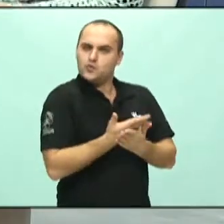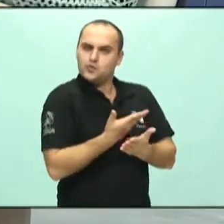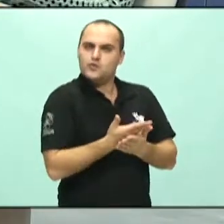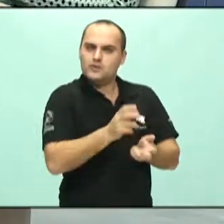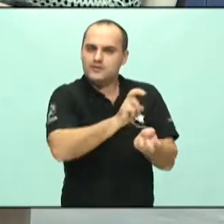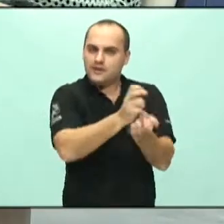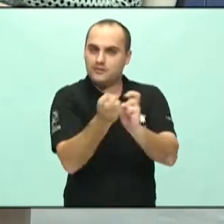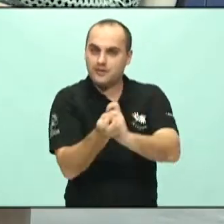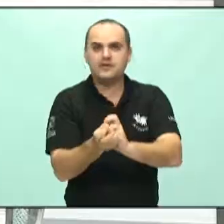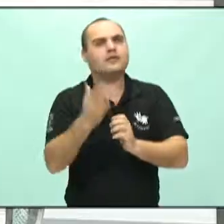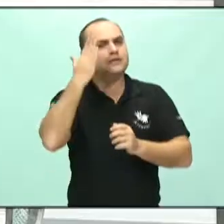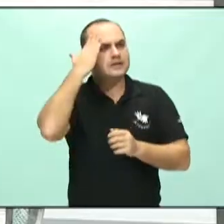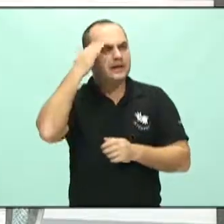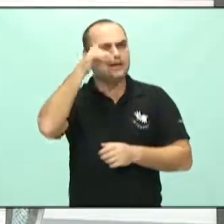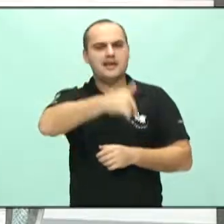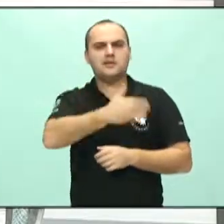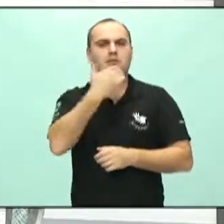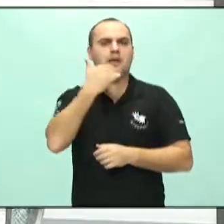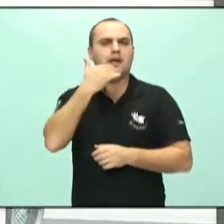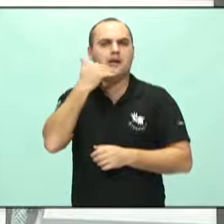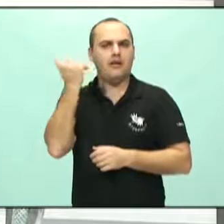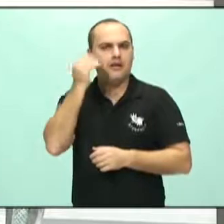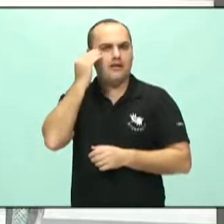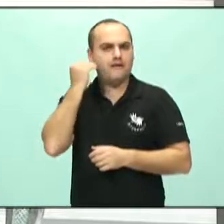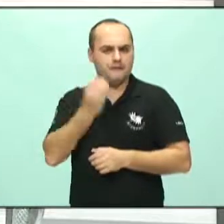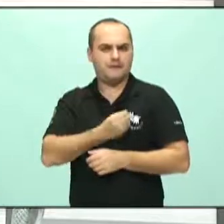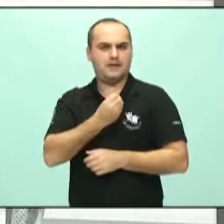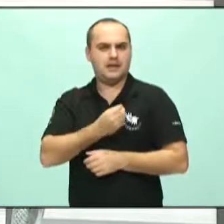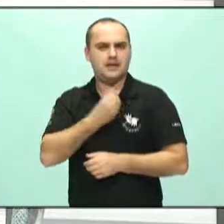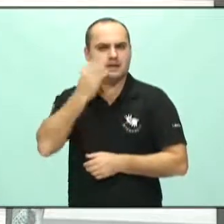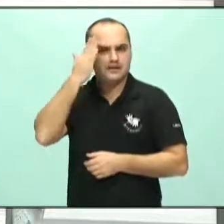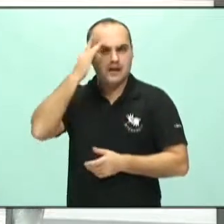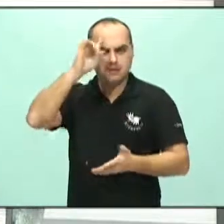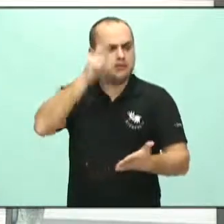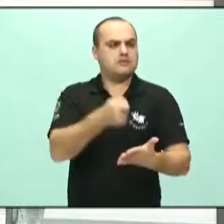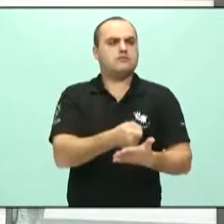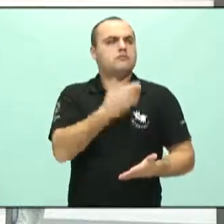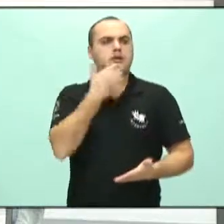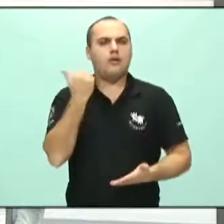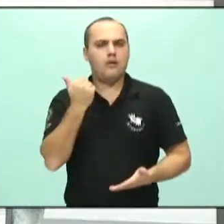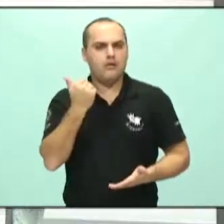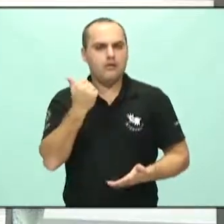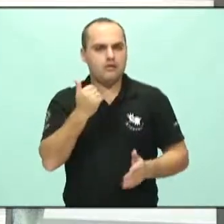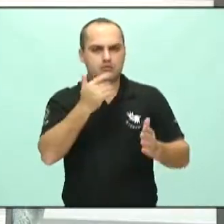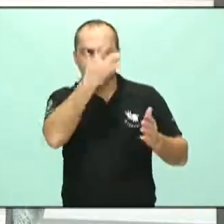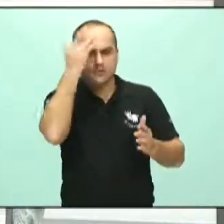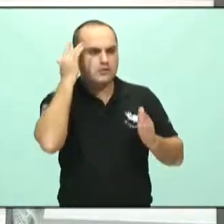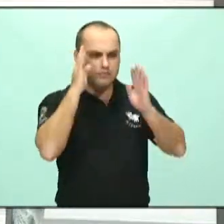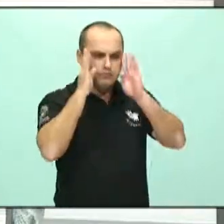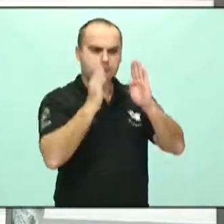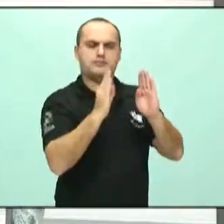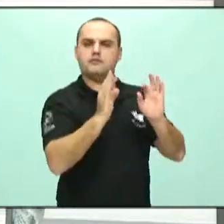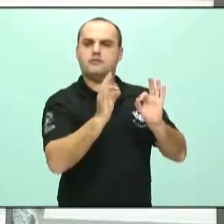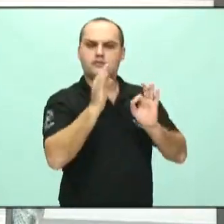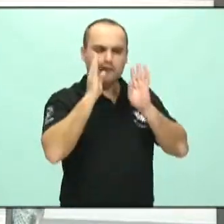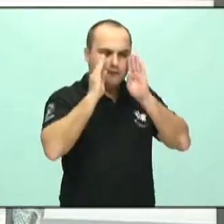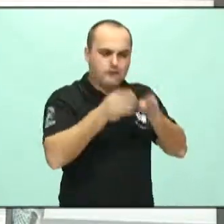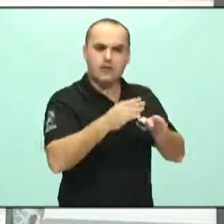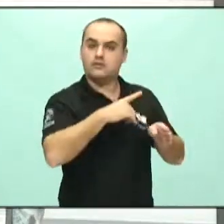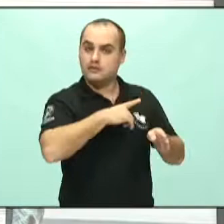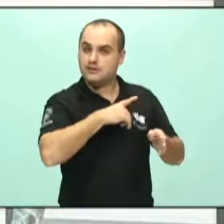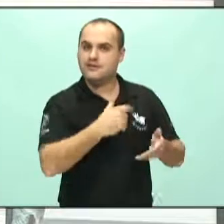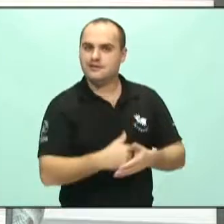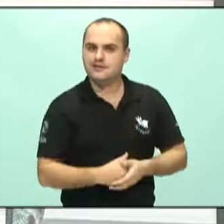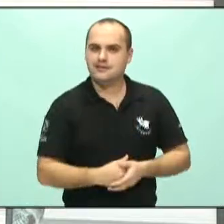melhora o reflexo, melhora a tomada de decisão, melhora a concentração. Então amplia a nossa capacidade mental.